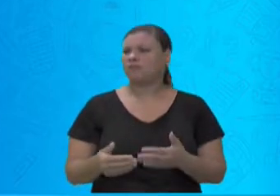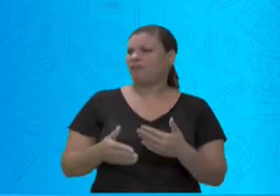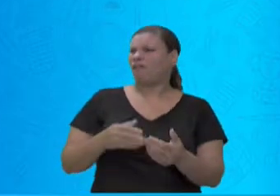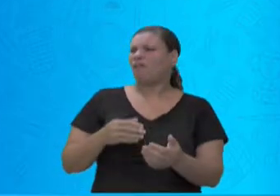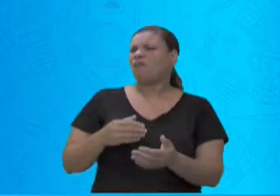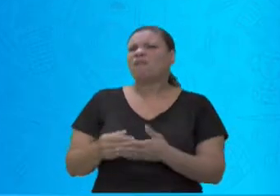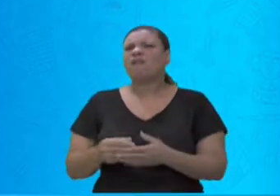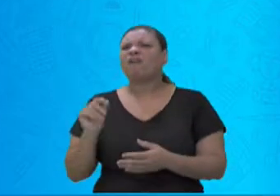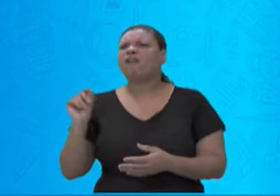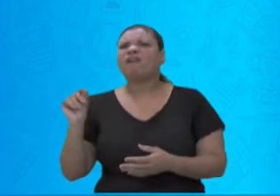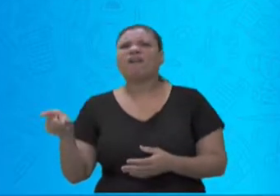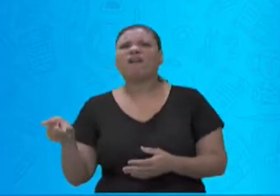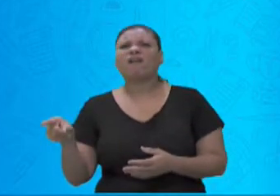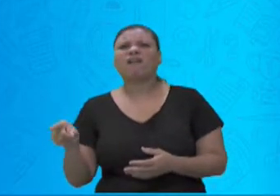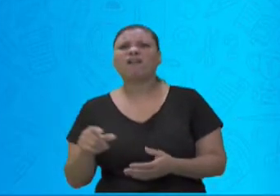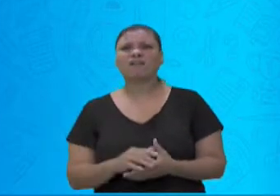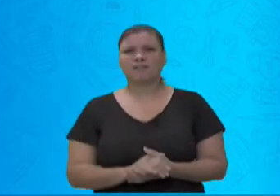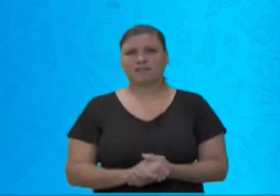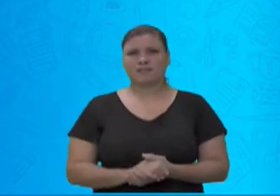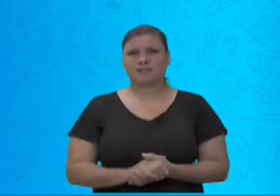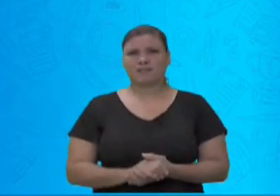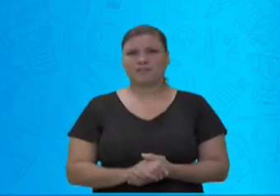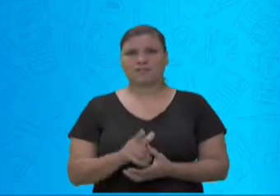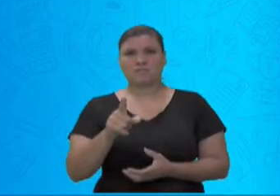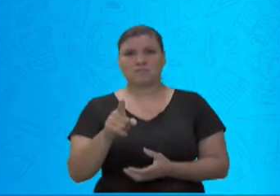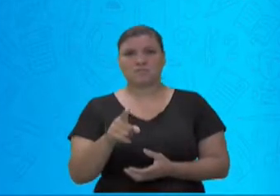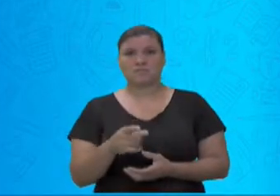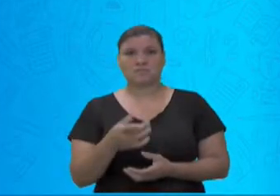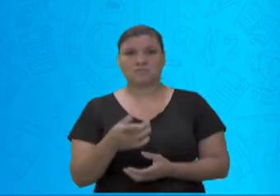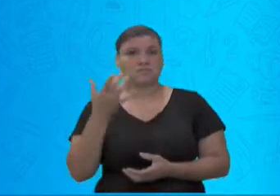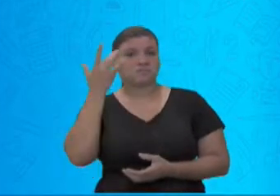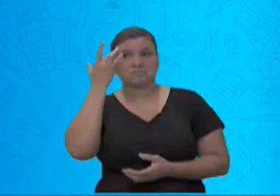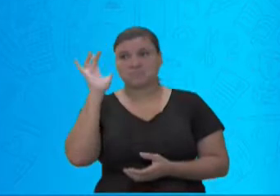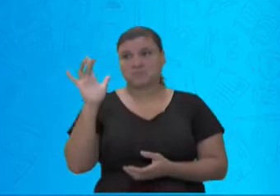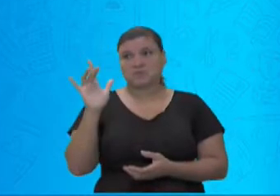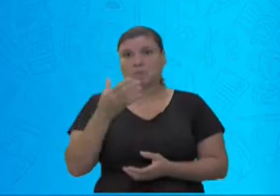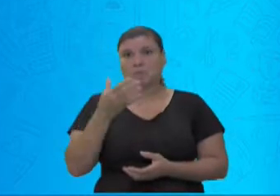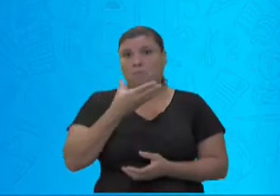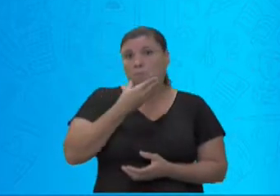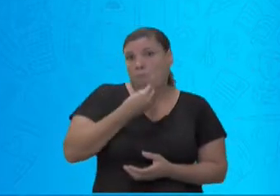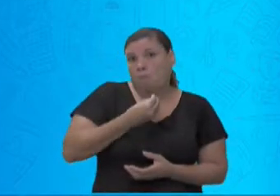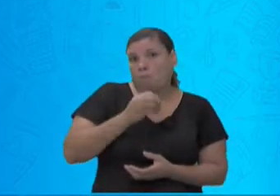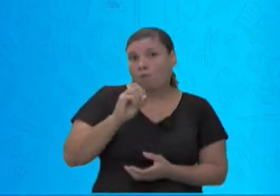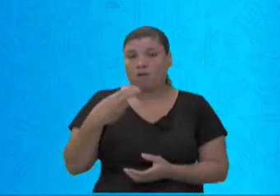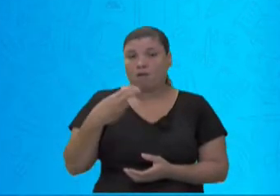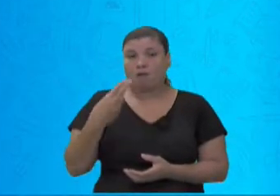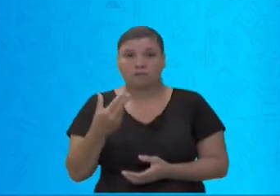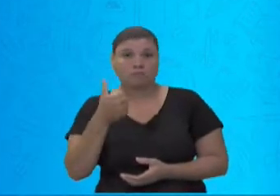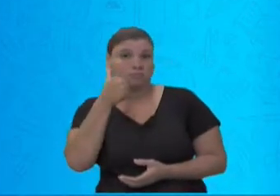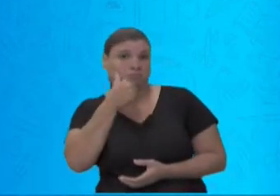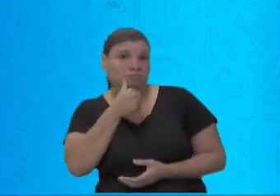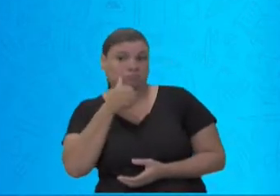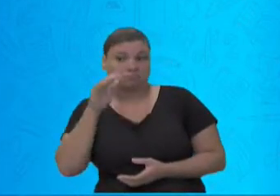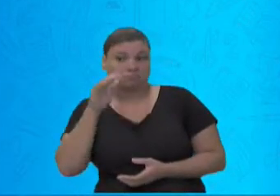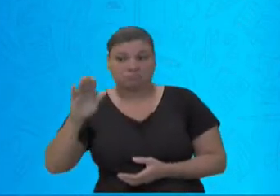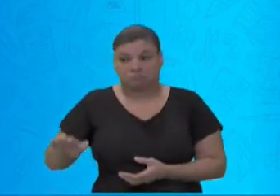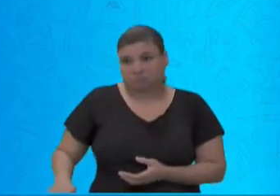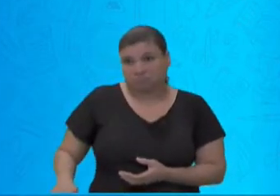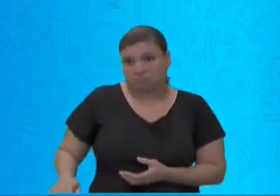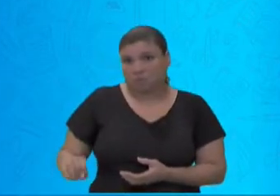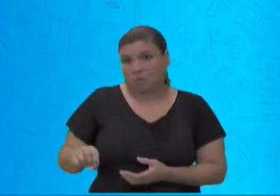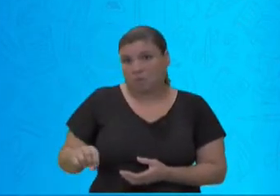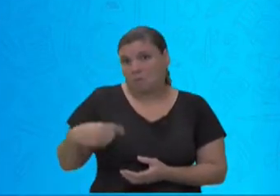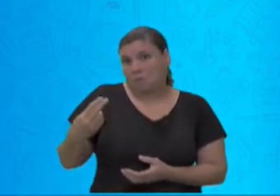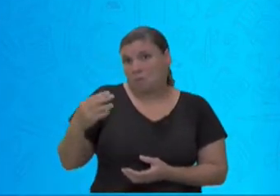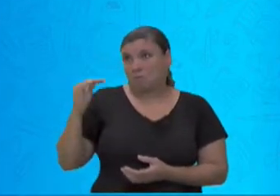não restringe a uma pessoa feminina, masculina, criança, adulta.